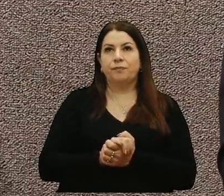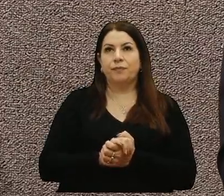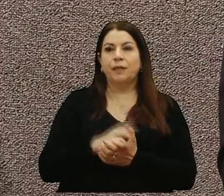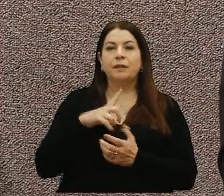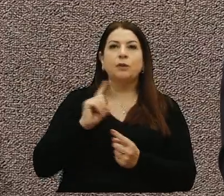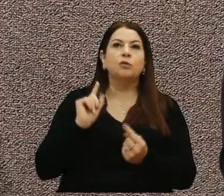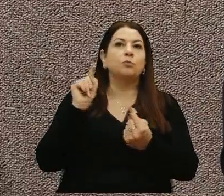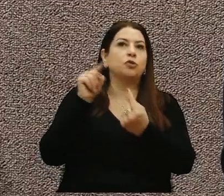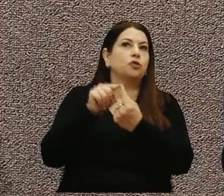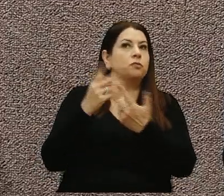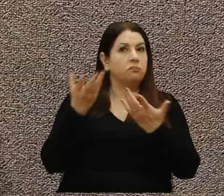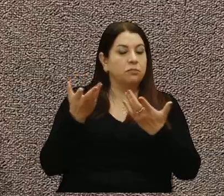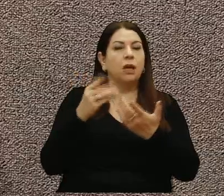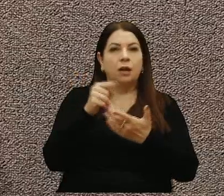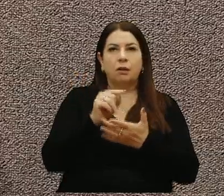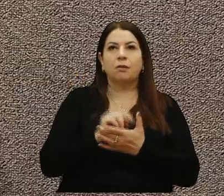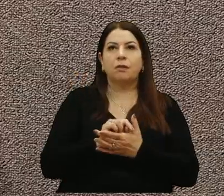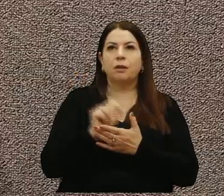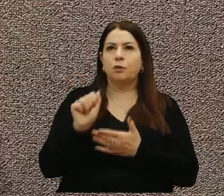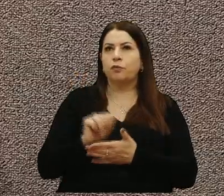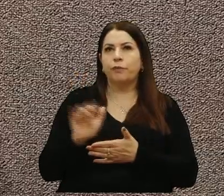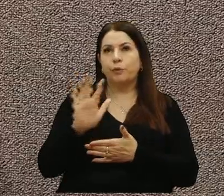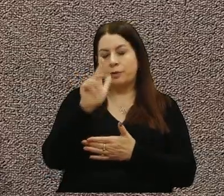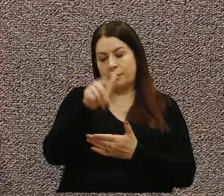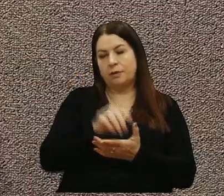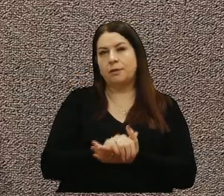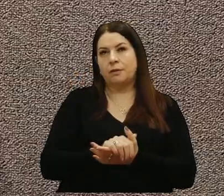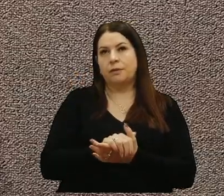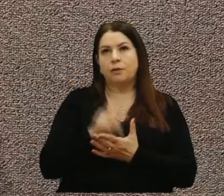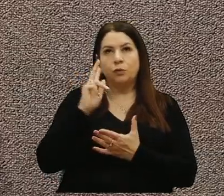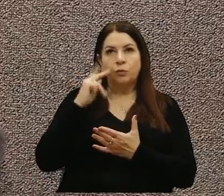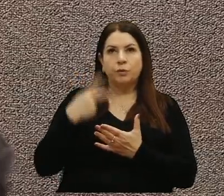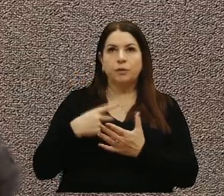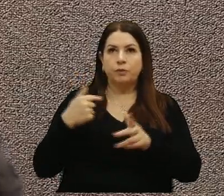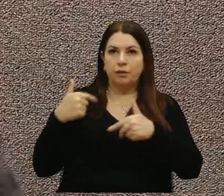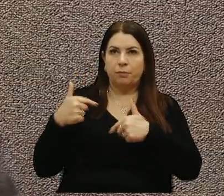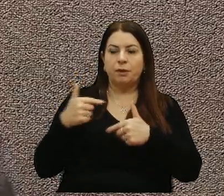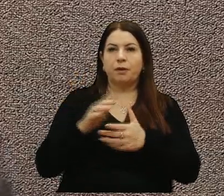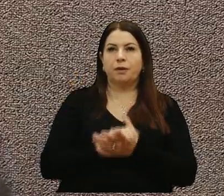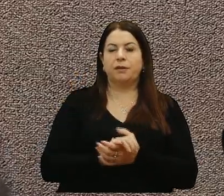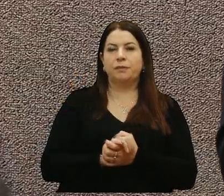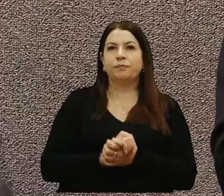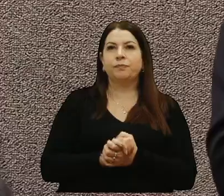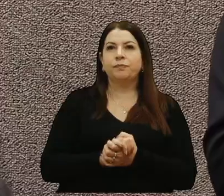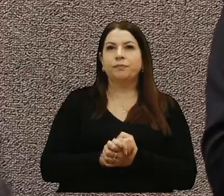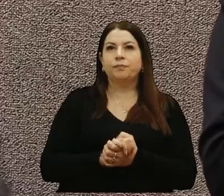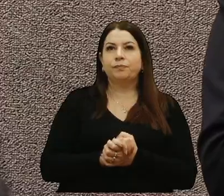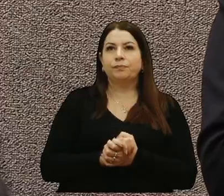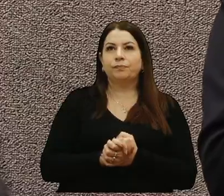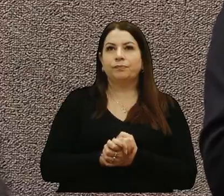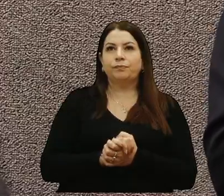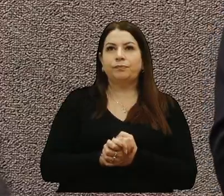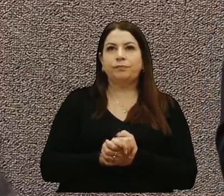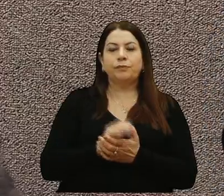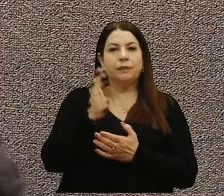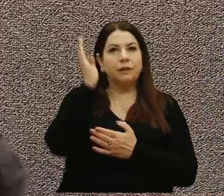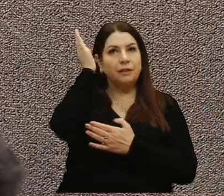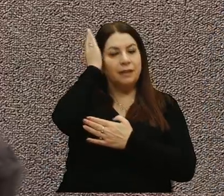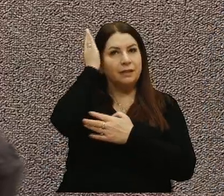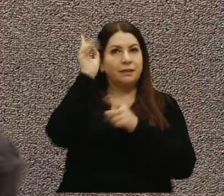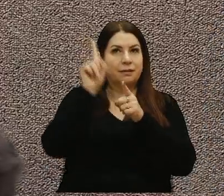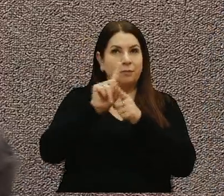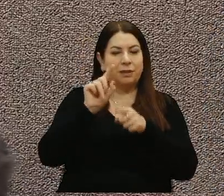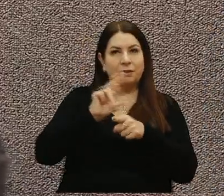como objetivo justamente esse de valorizar e reconhecer o Serviço Social do Comércio, SESC, e o